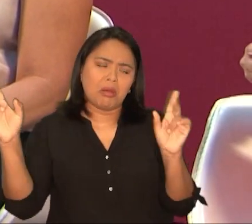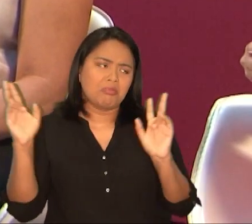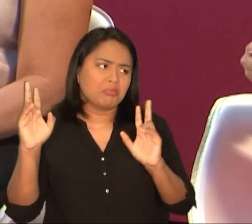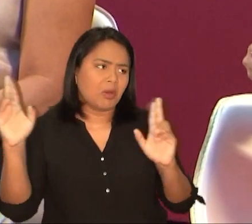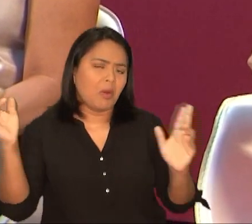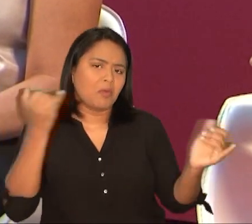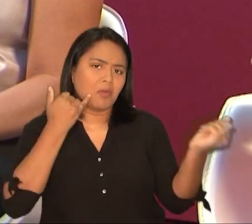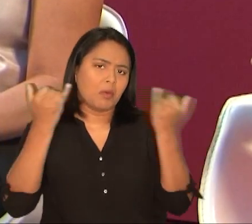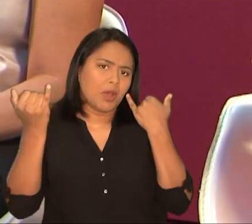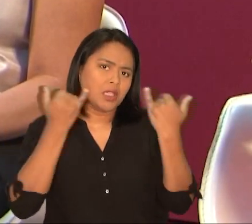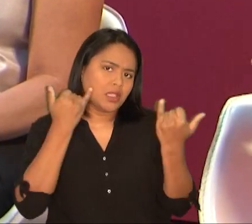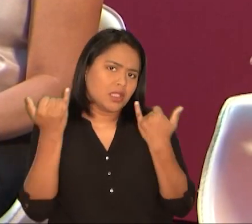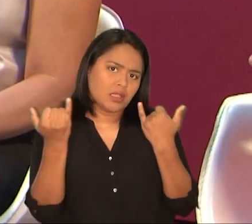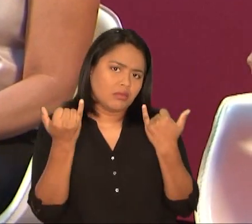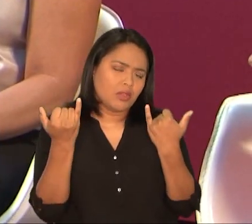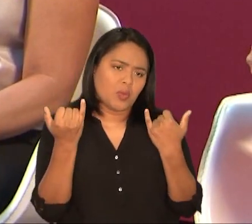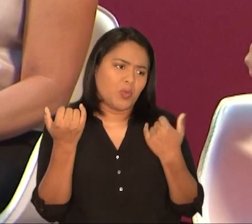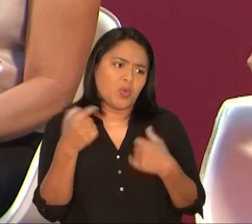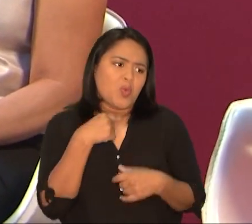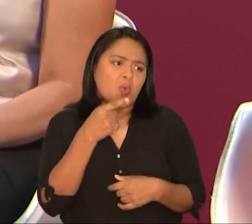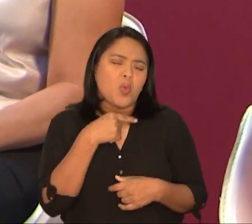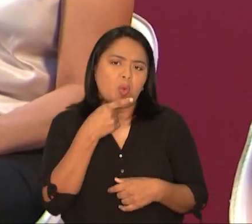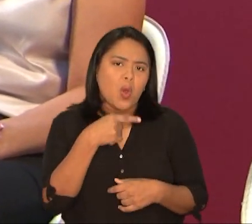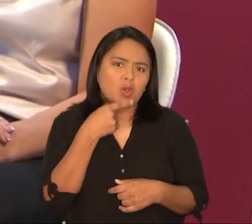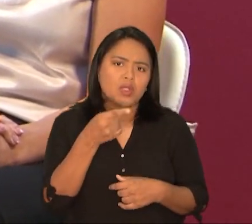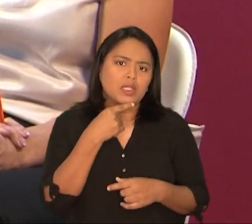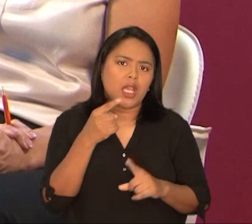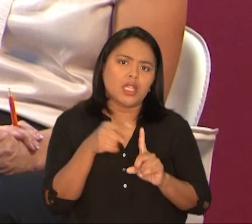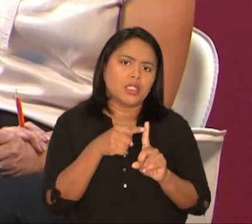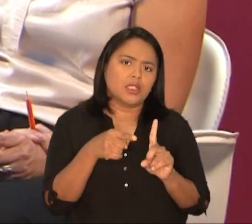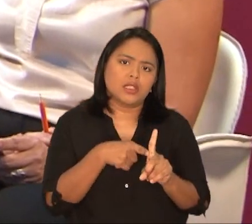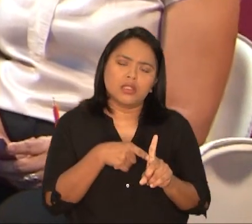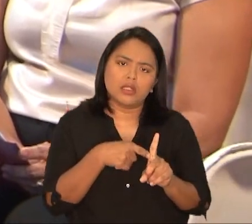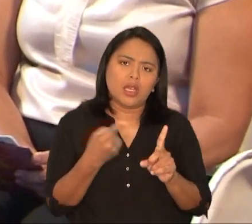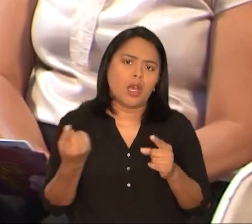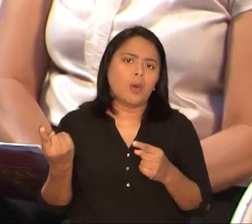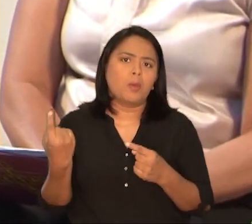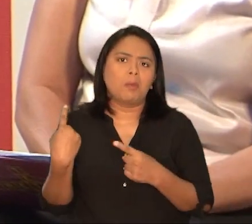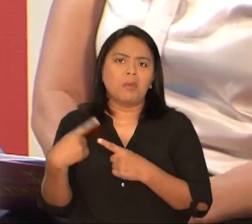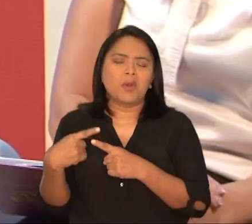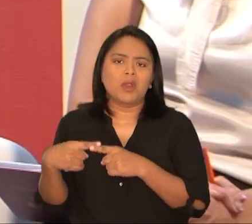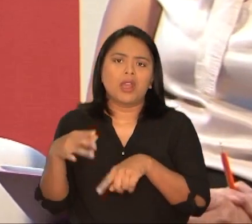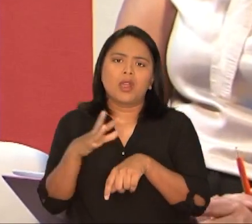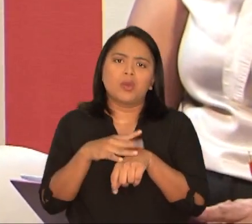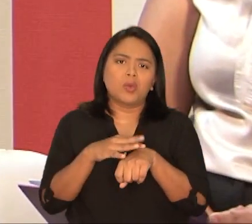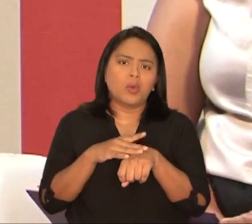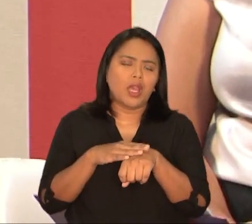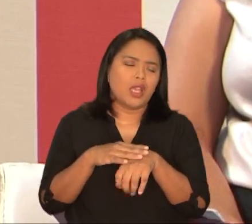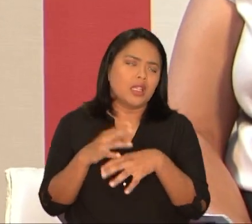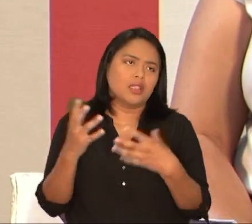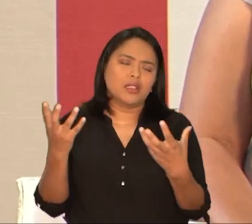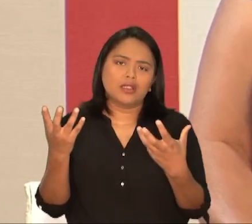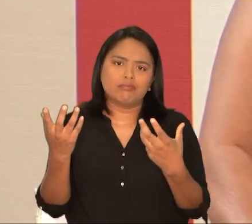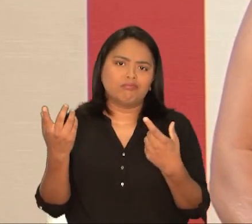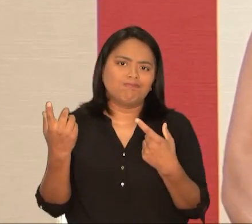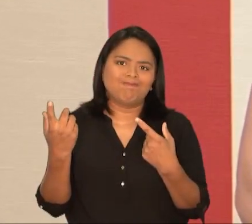mesma informação. Você não vai conseguir gestar de forma natural, porque isso é inviável, a doença vai te inviabilizar, enfim. E foi isso que